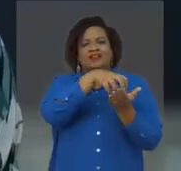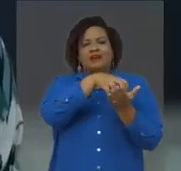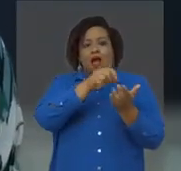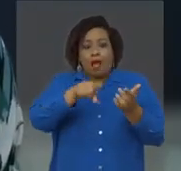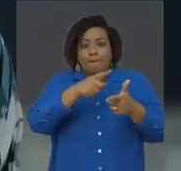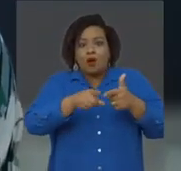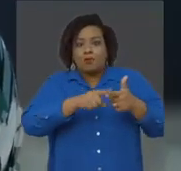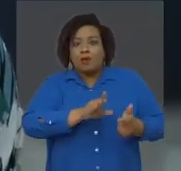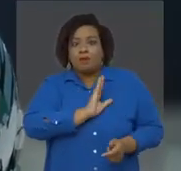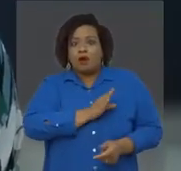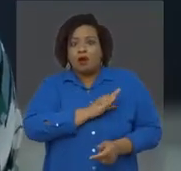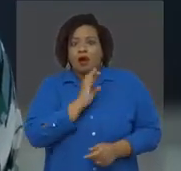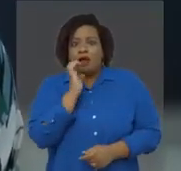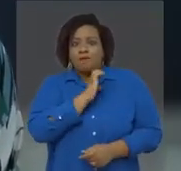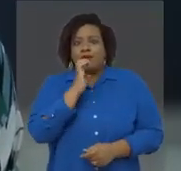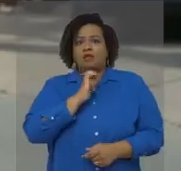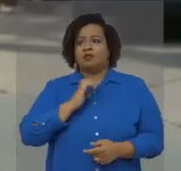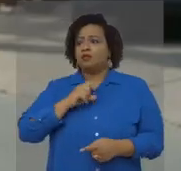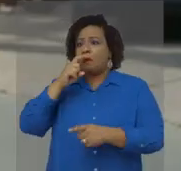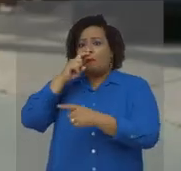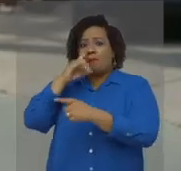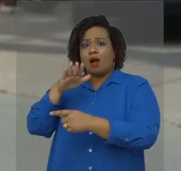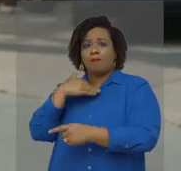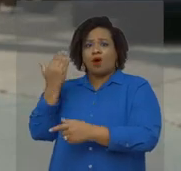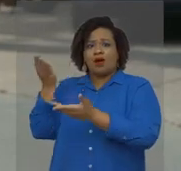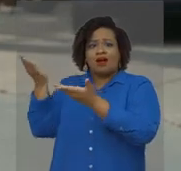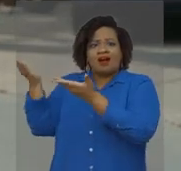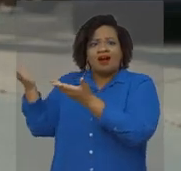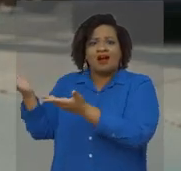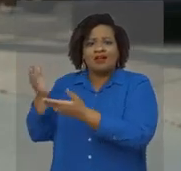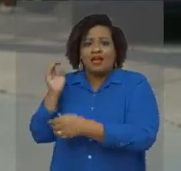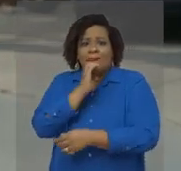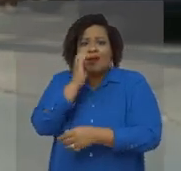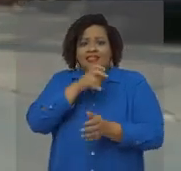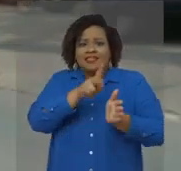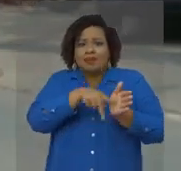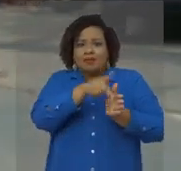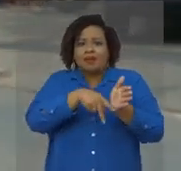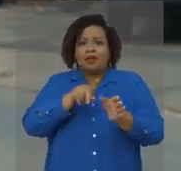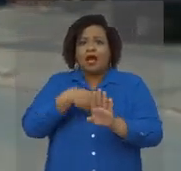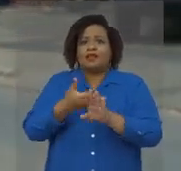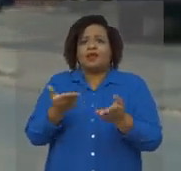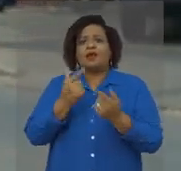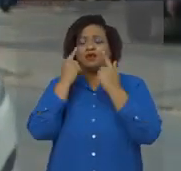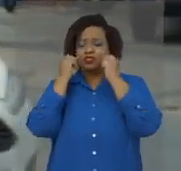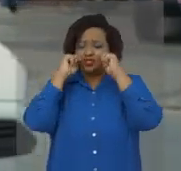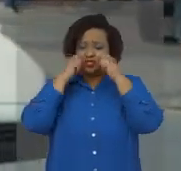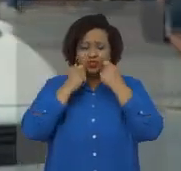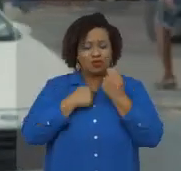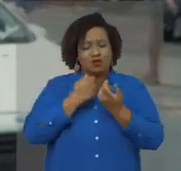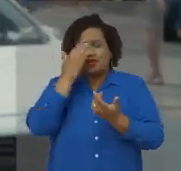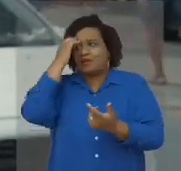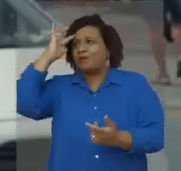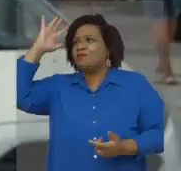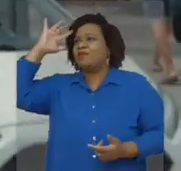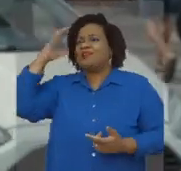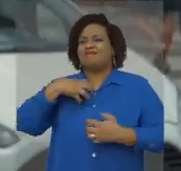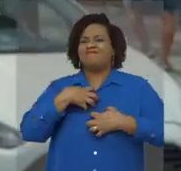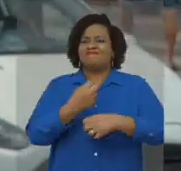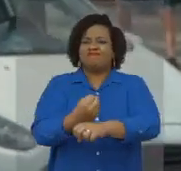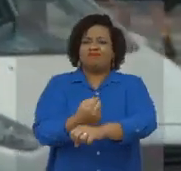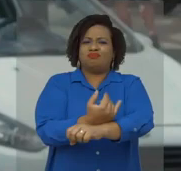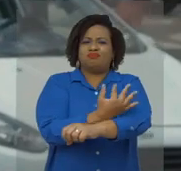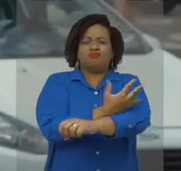sendo que era uma coisa de coração, de emergência. Eu perdi meu pai aqui, ó, na emergência de Pirajá. Até hoje eu choro quando eu penso